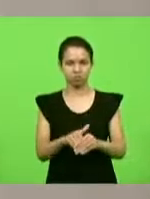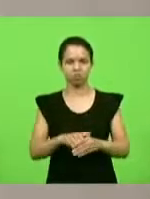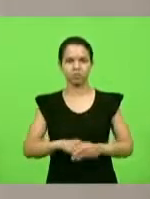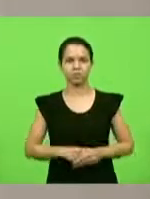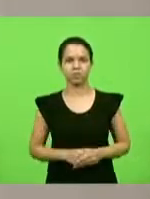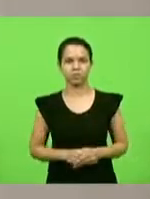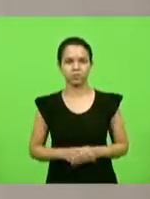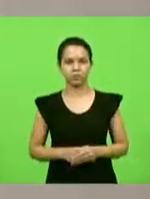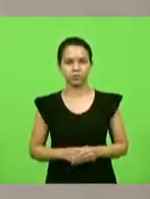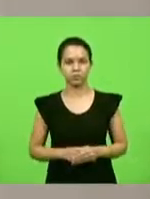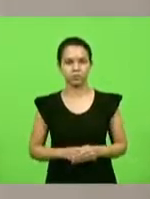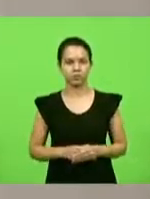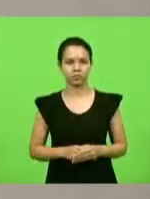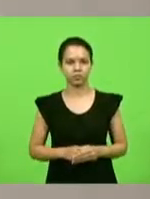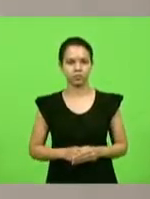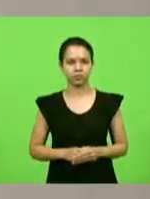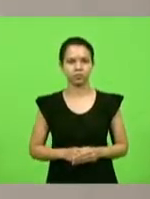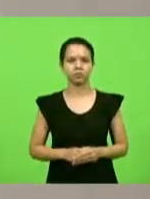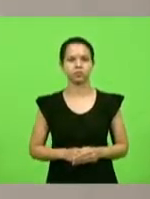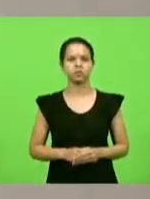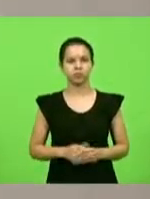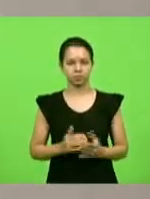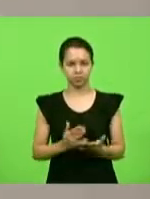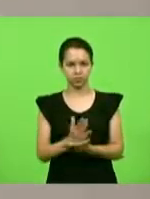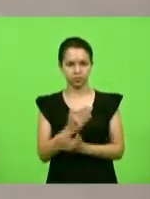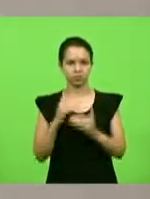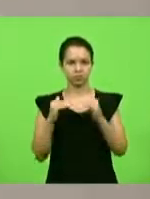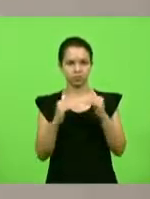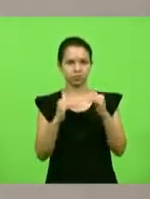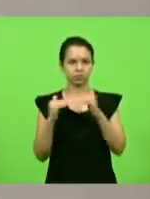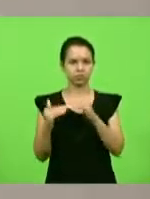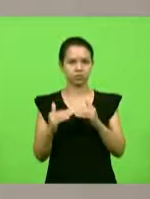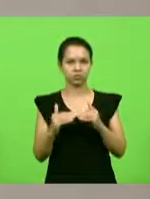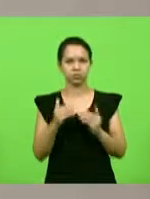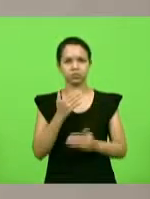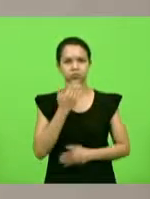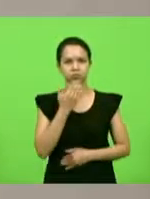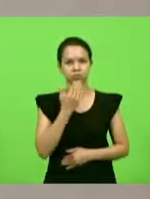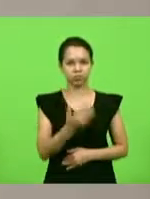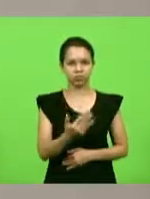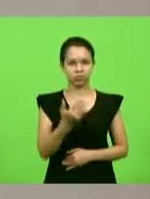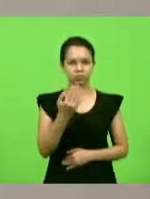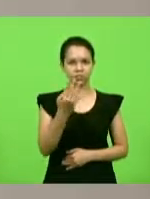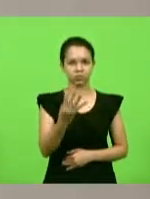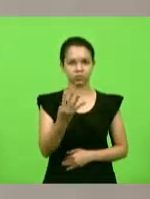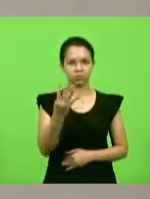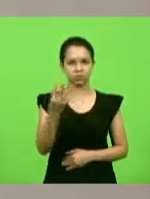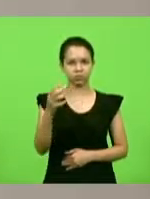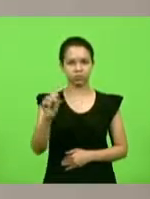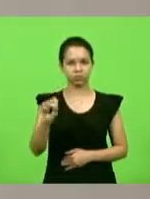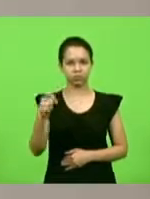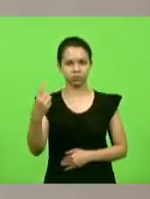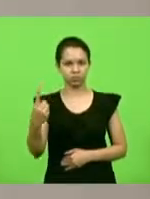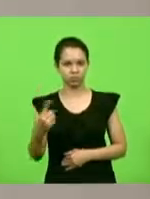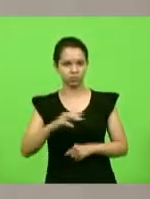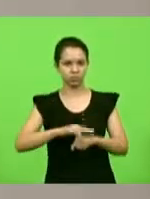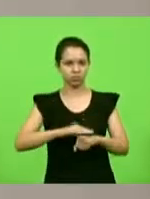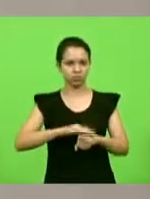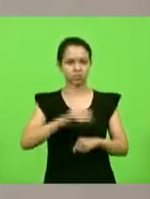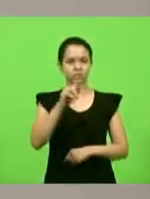Deputados que aprovam permaneçam como se encontram. Aprovado por unanimidade. Requerimentos. Requerimento 481, autor deputado Padre Pedro